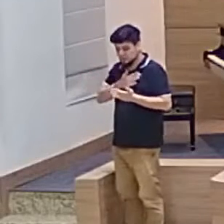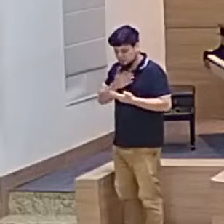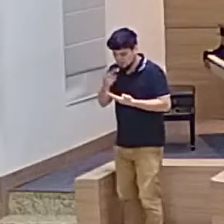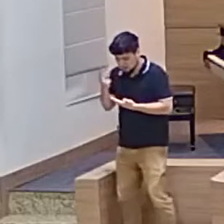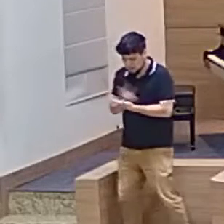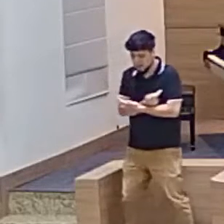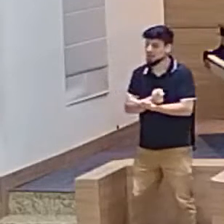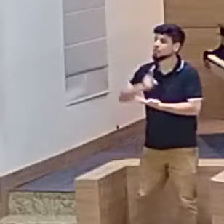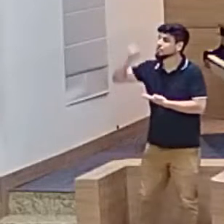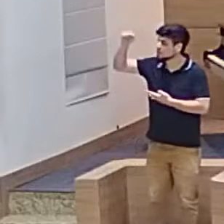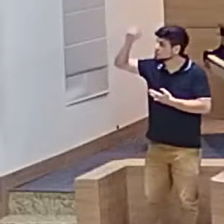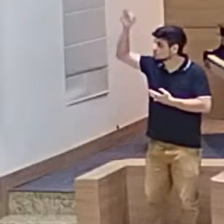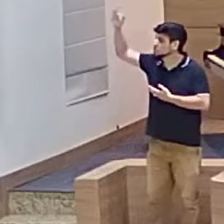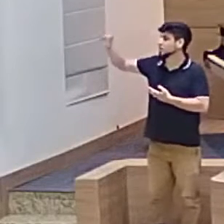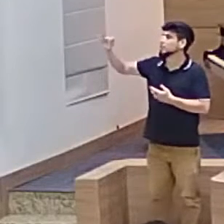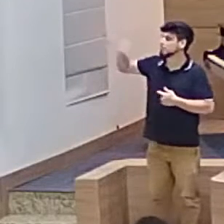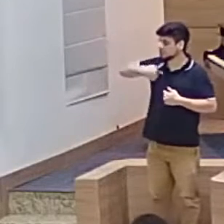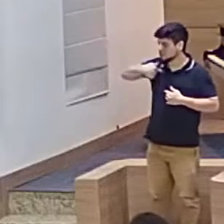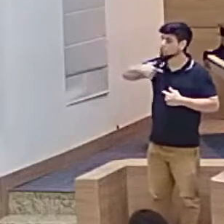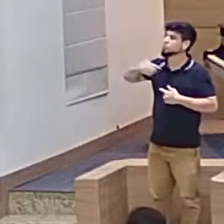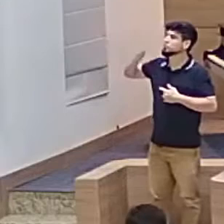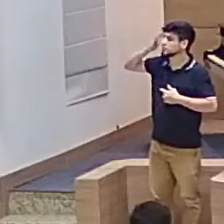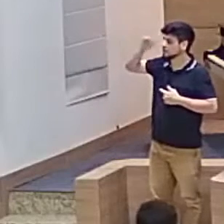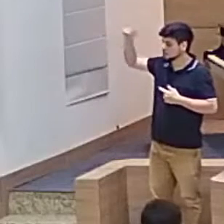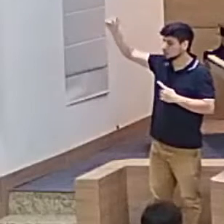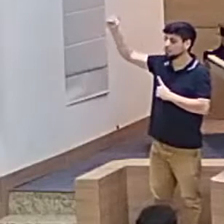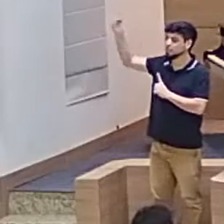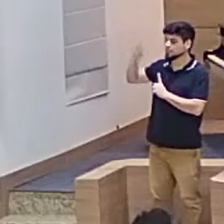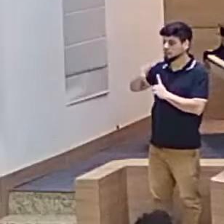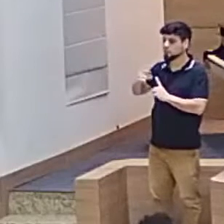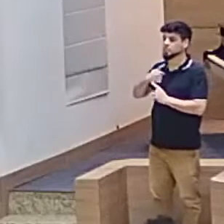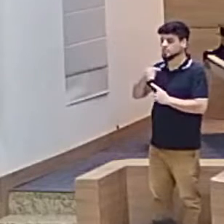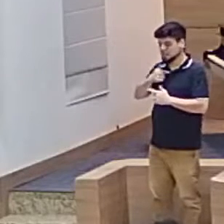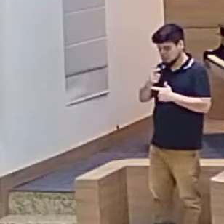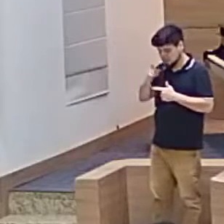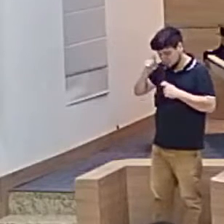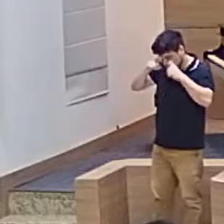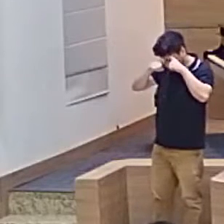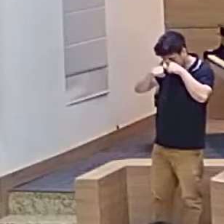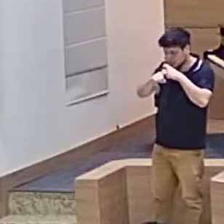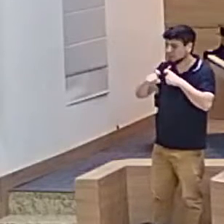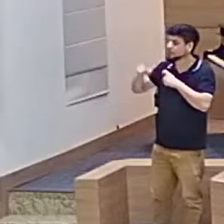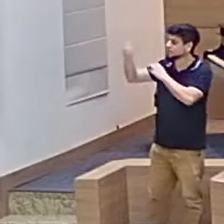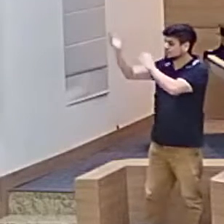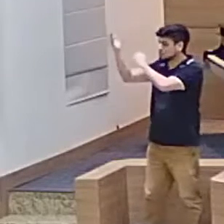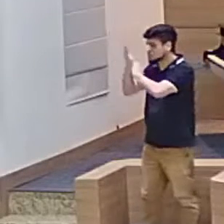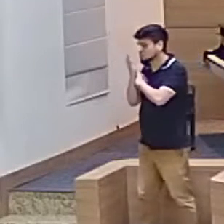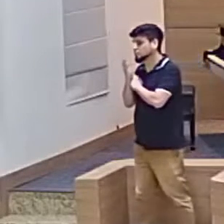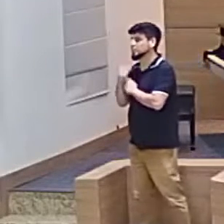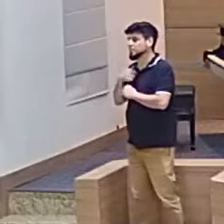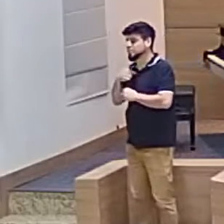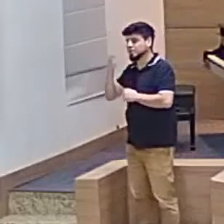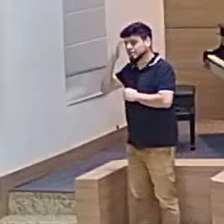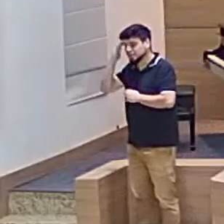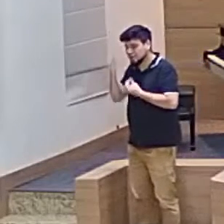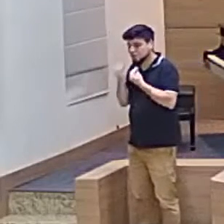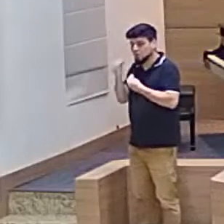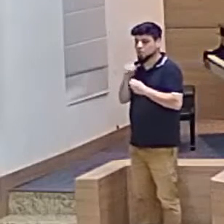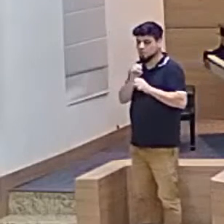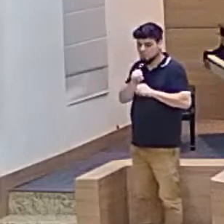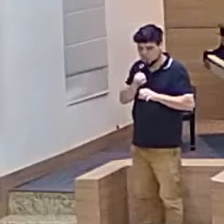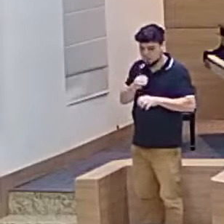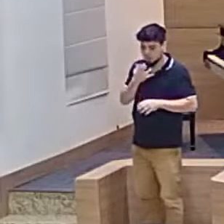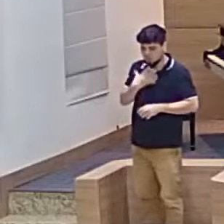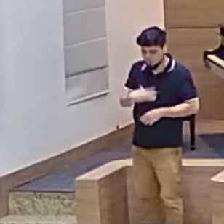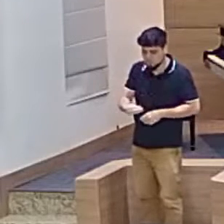ele é reto ele Abençoa minha família entregar ao Senhor as minhas dificuldades como o pai entregar ao Senhor as minhas dificuldades como mãe e